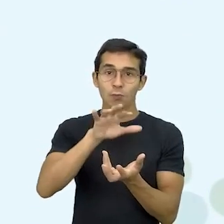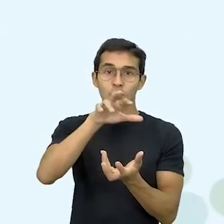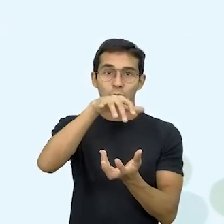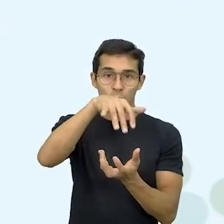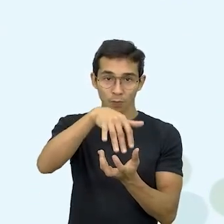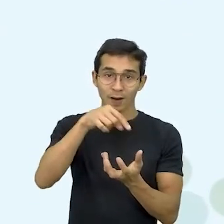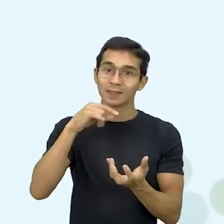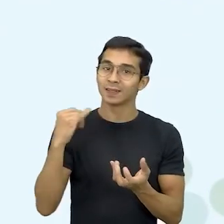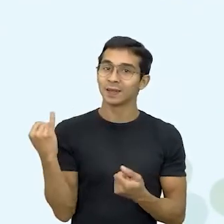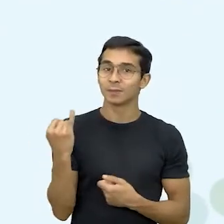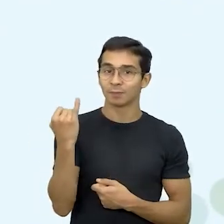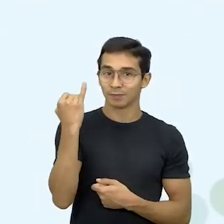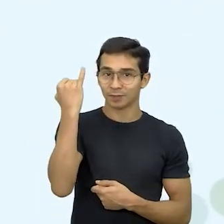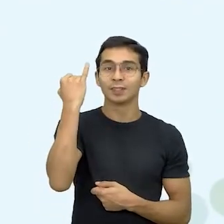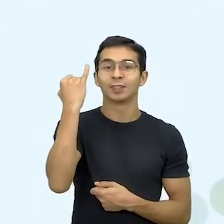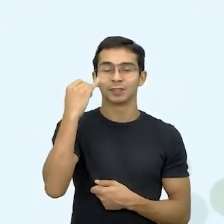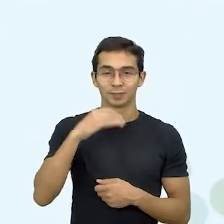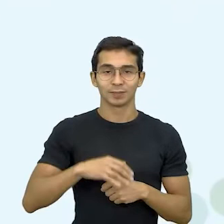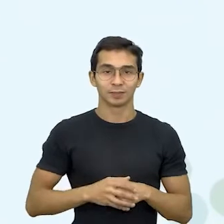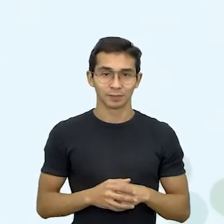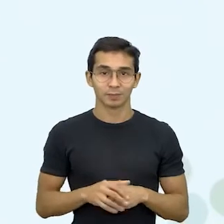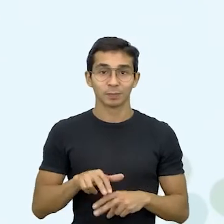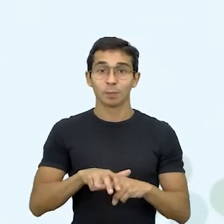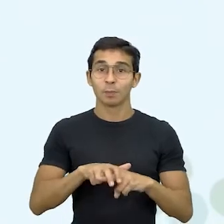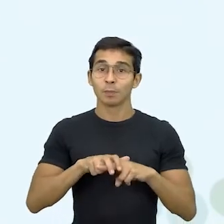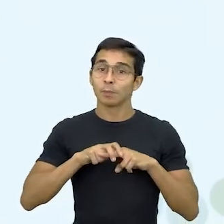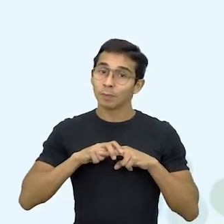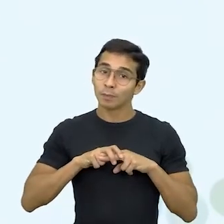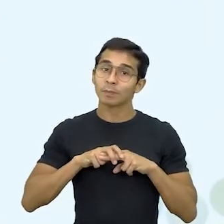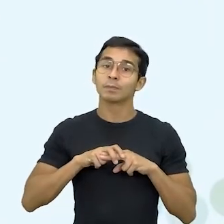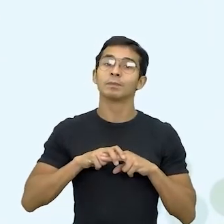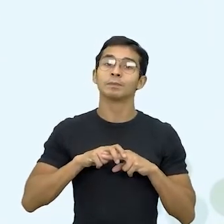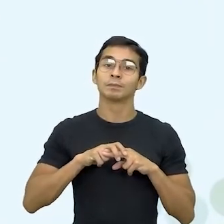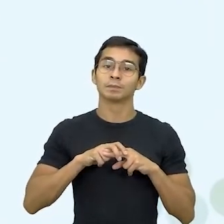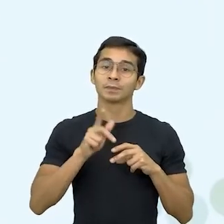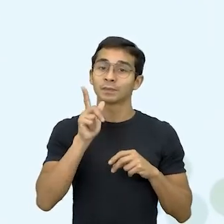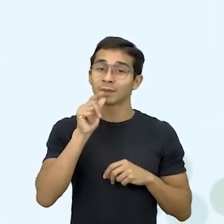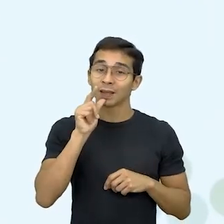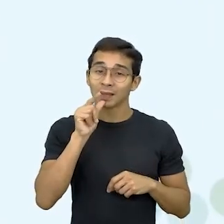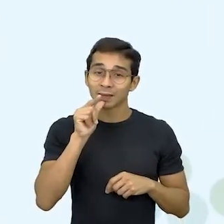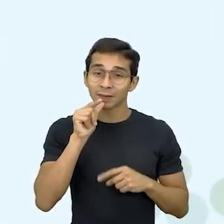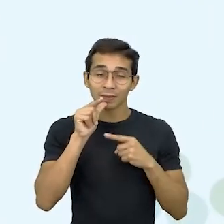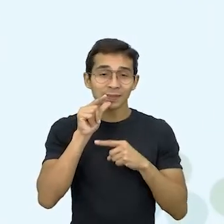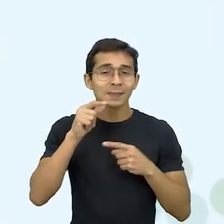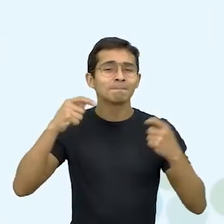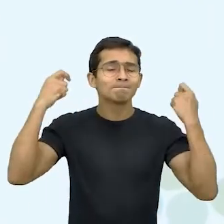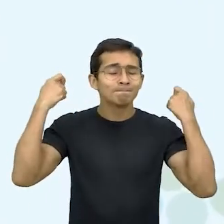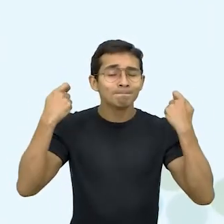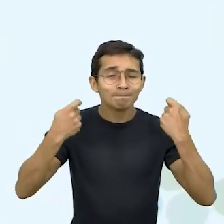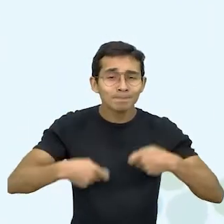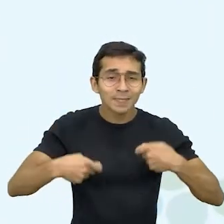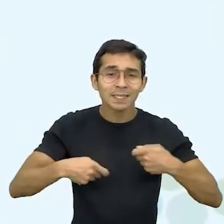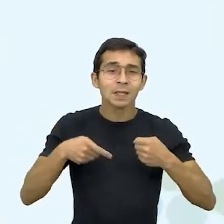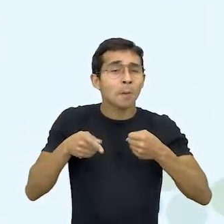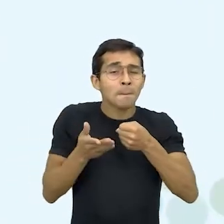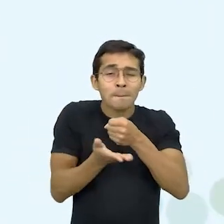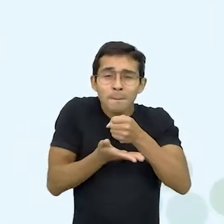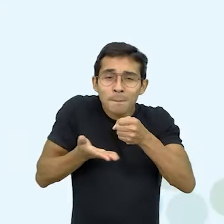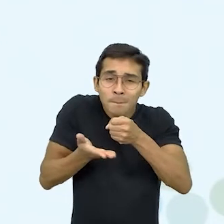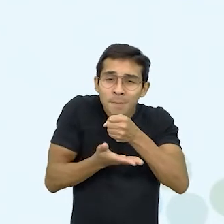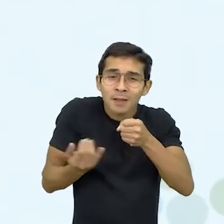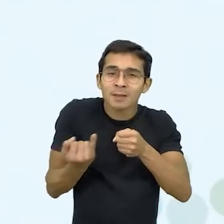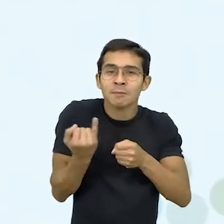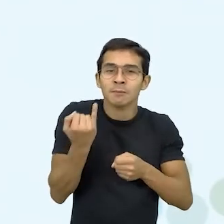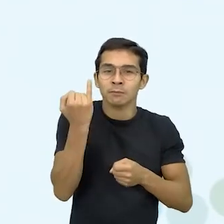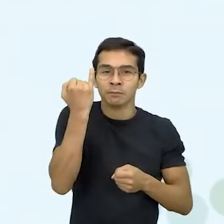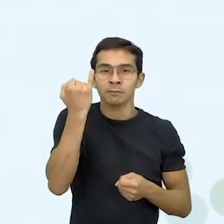faz com que esse indispensável recurso natural esteja constantemente, então, ali no meio ambiente.